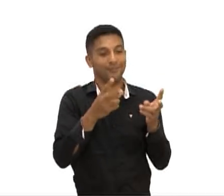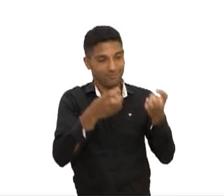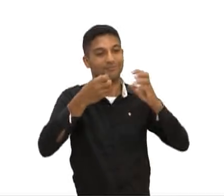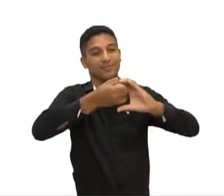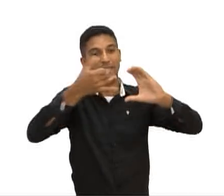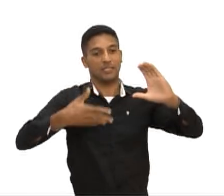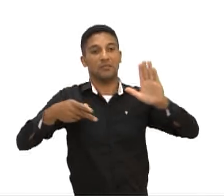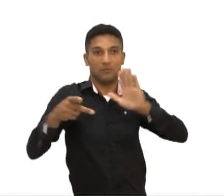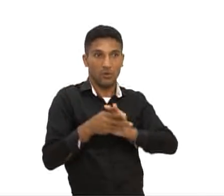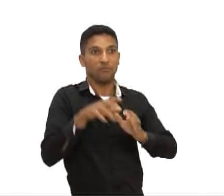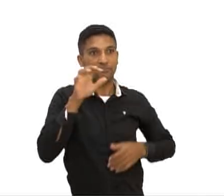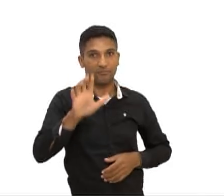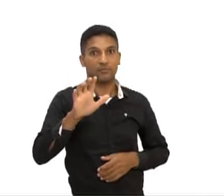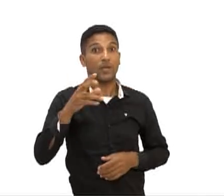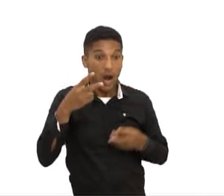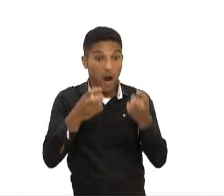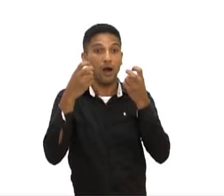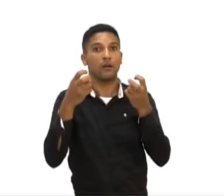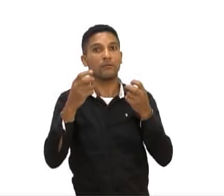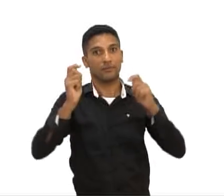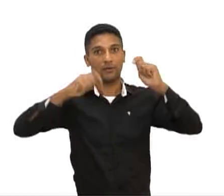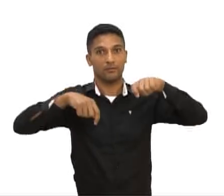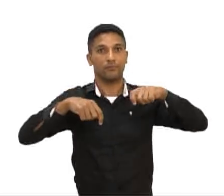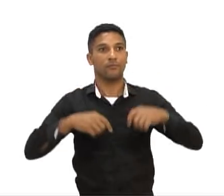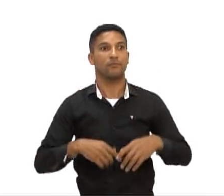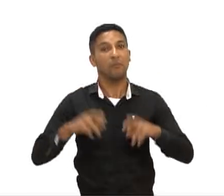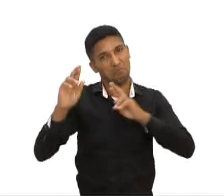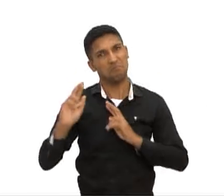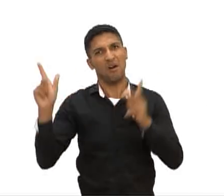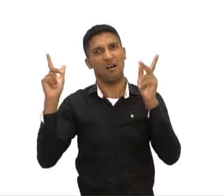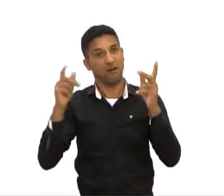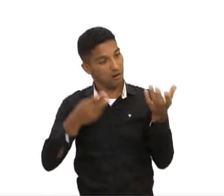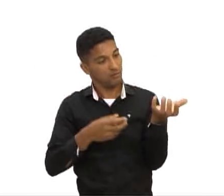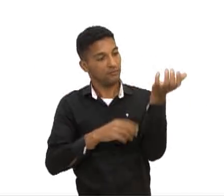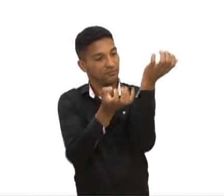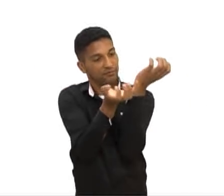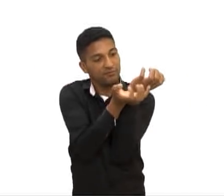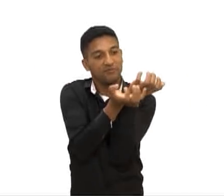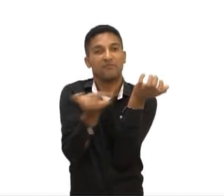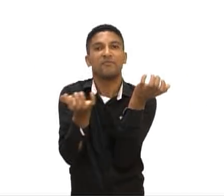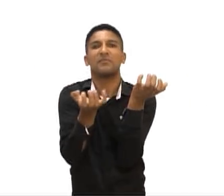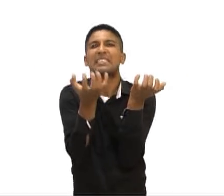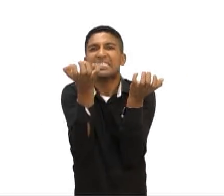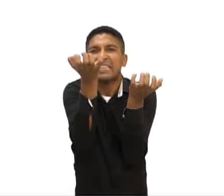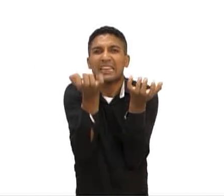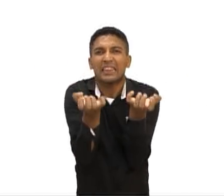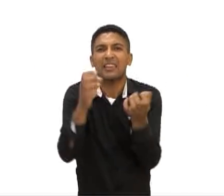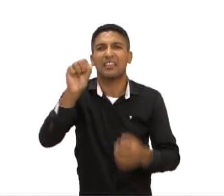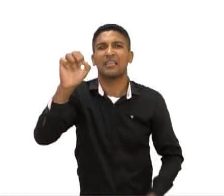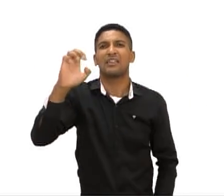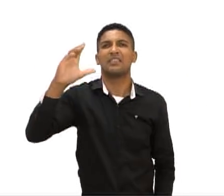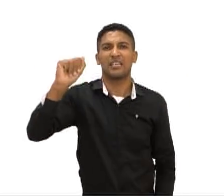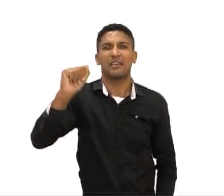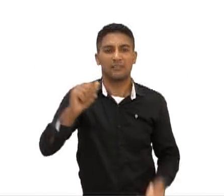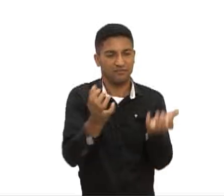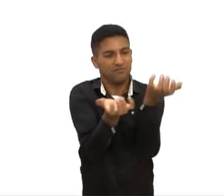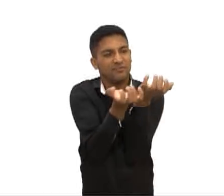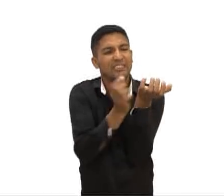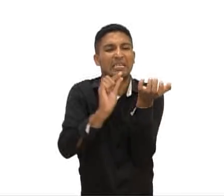se encontra, a Caatinga costuma ser bastante seca, com bastante espinho